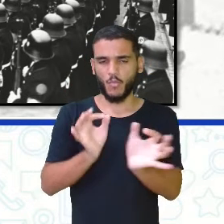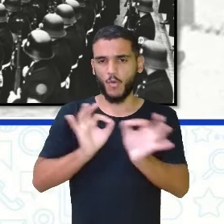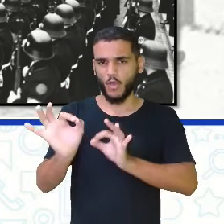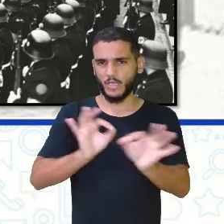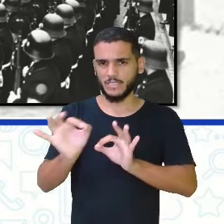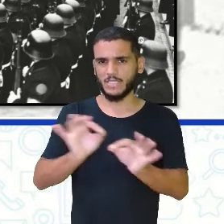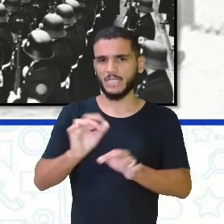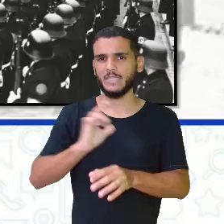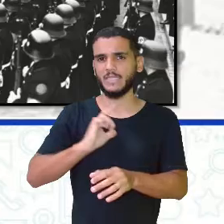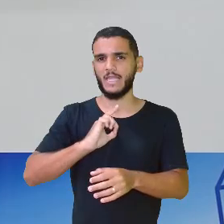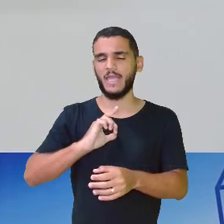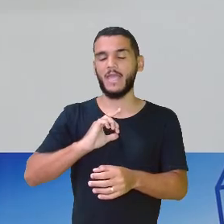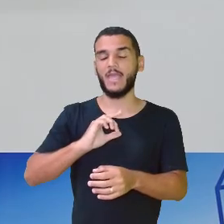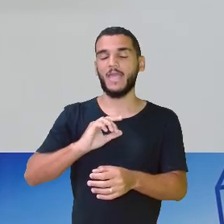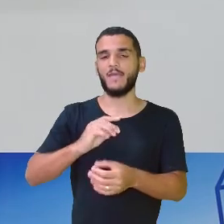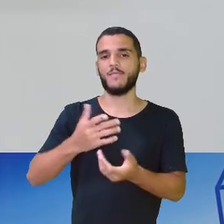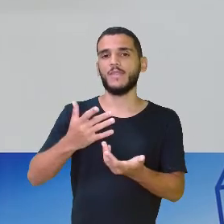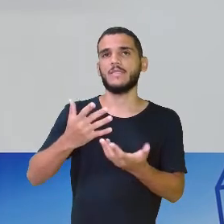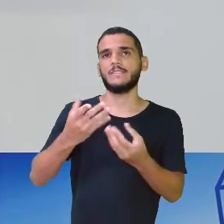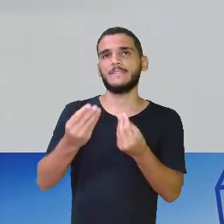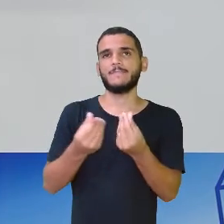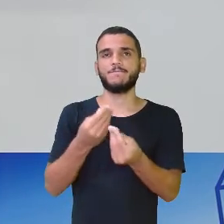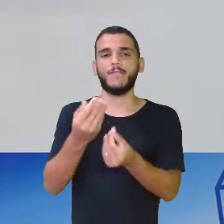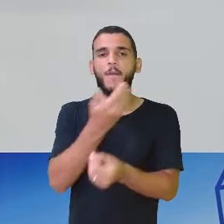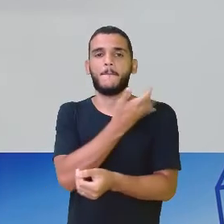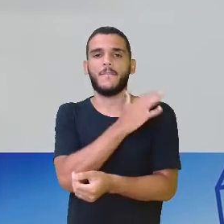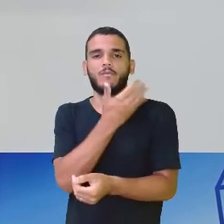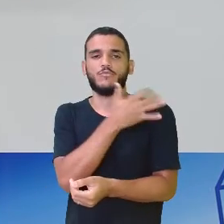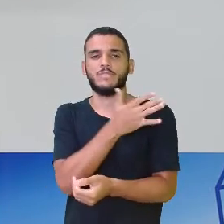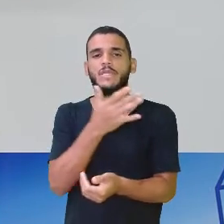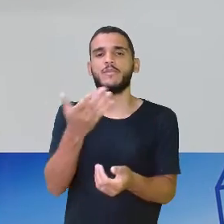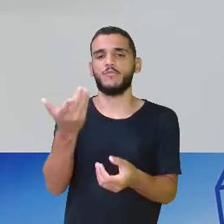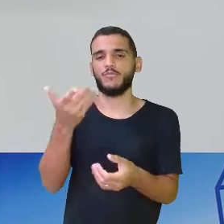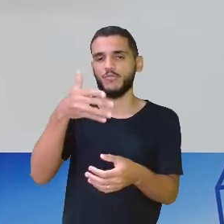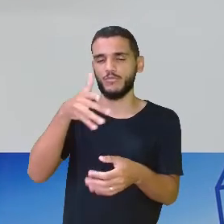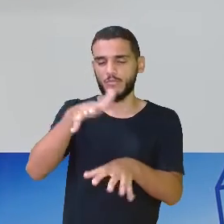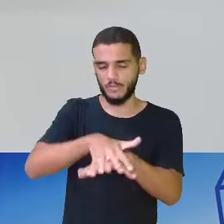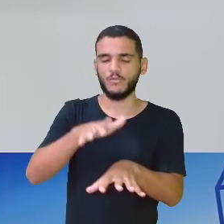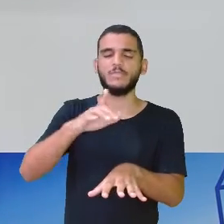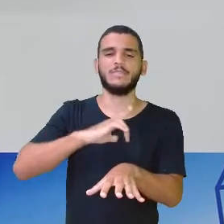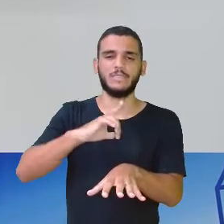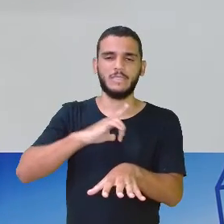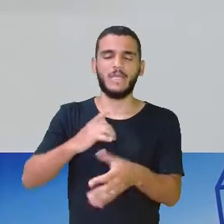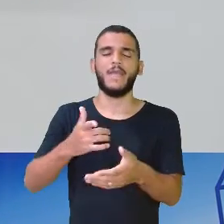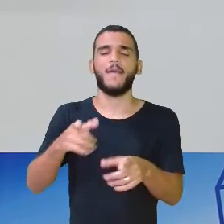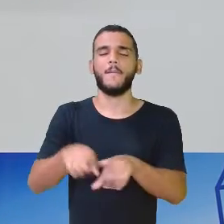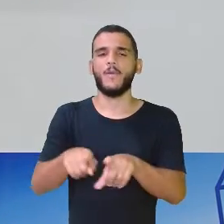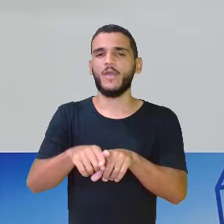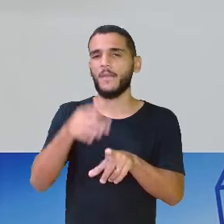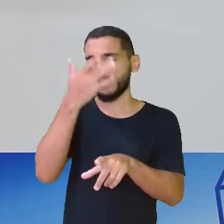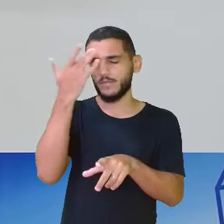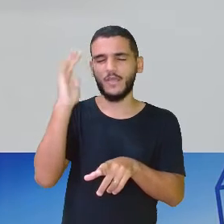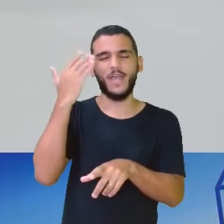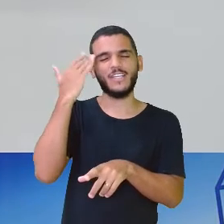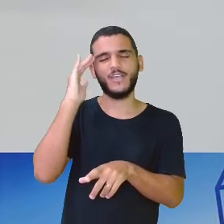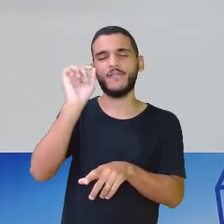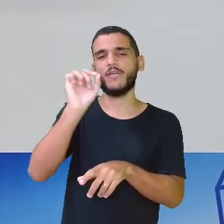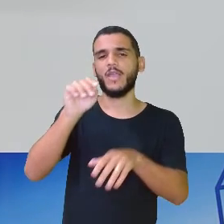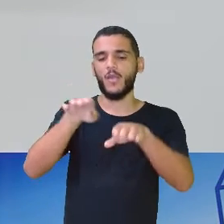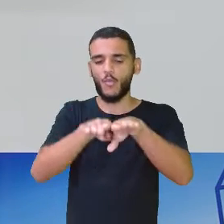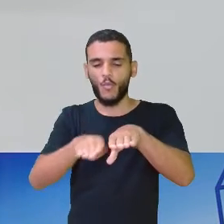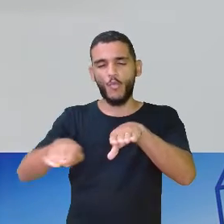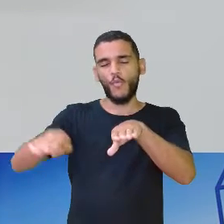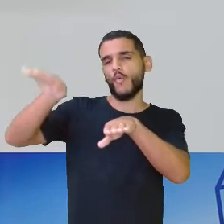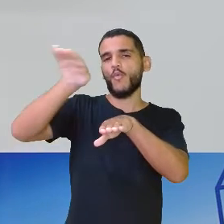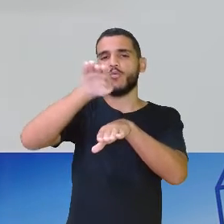Aí entra já a questão do racismo, né? A questão da pretensa, né, superioridade ariana, né,